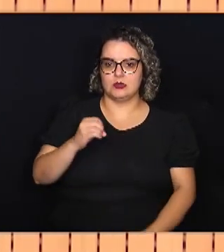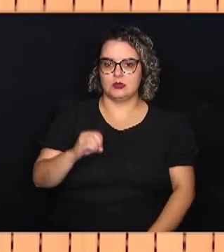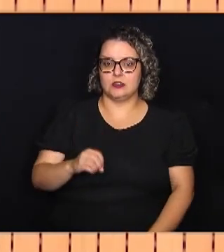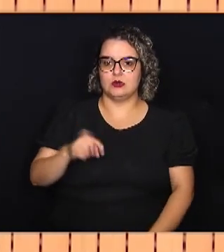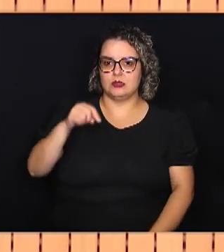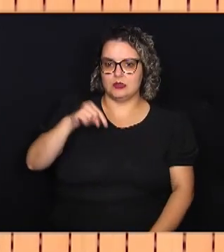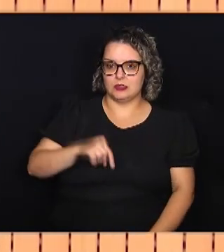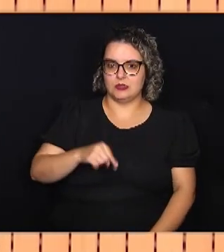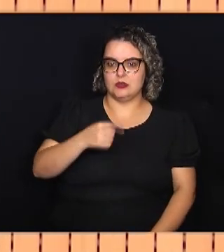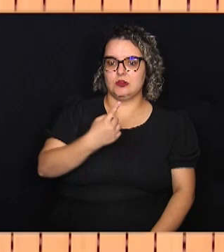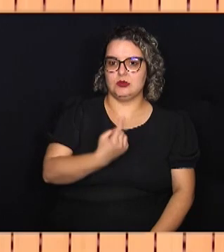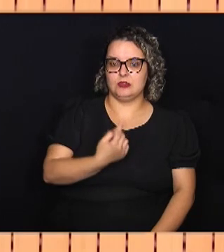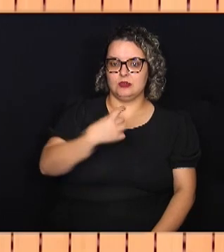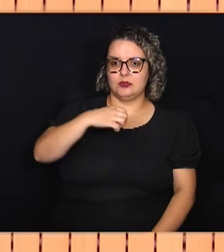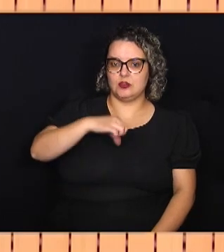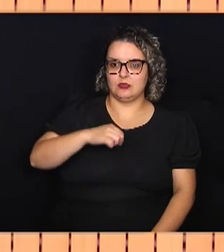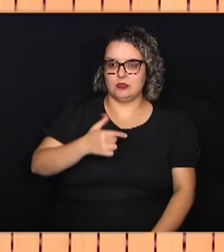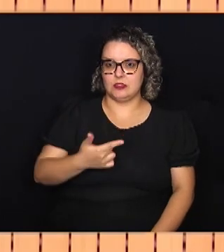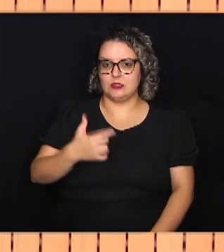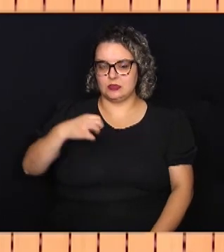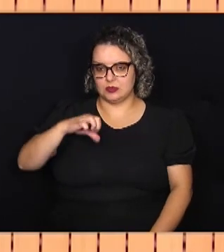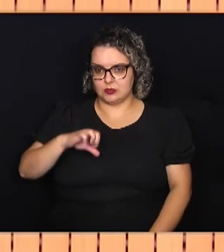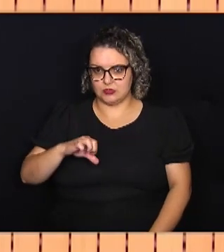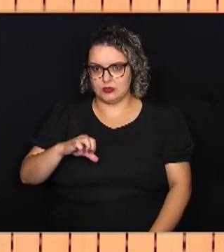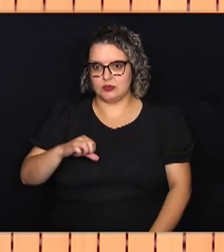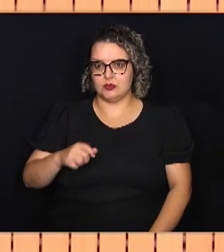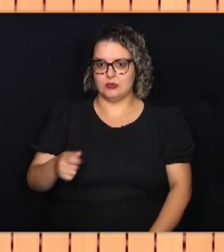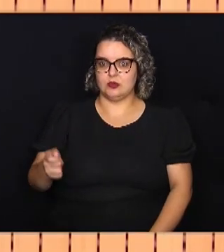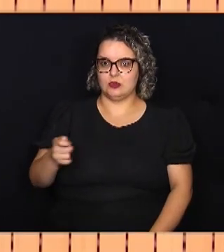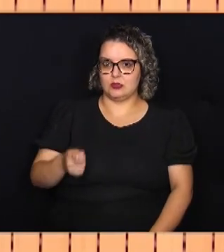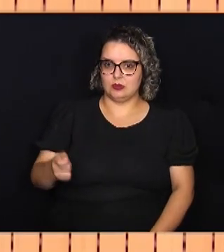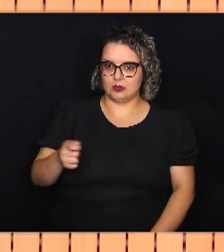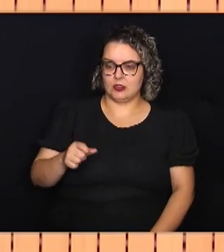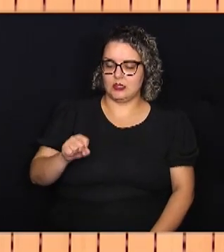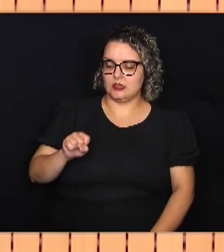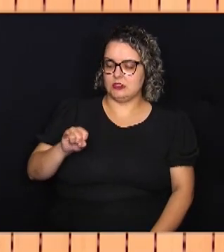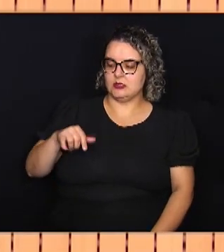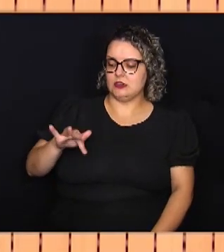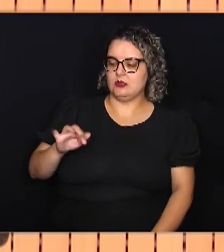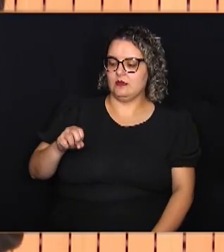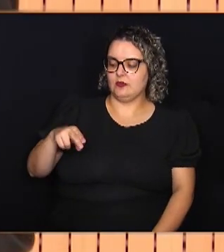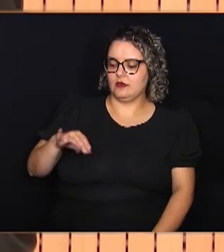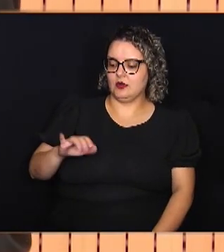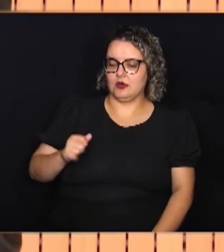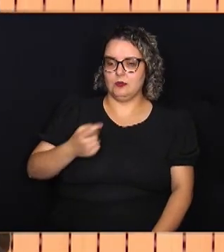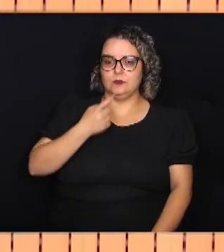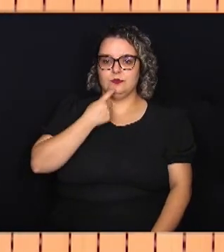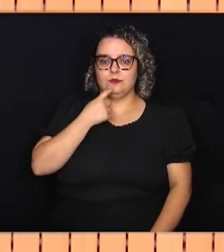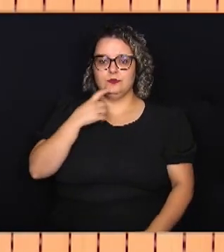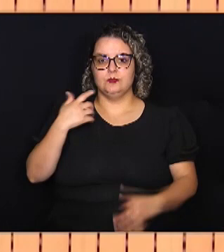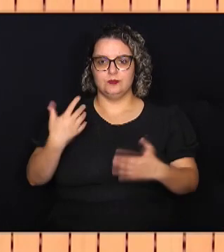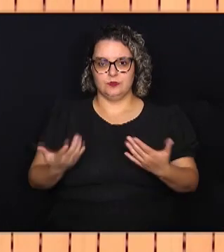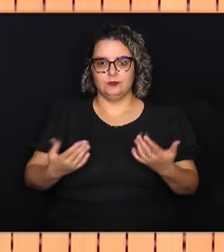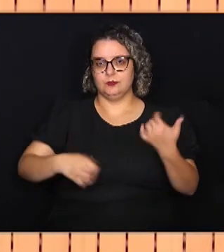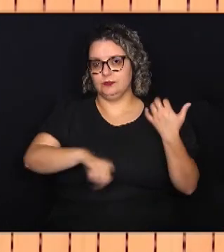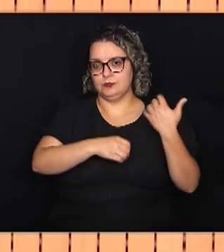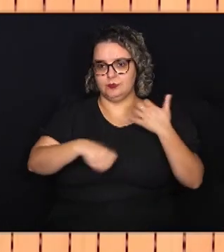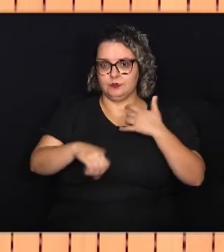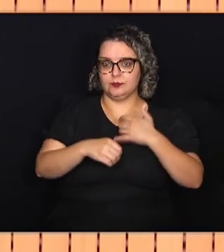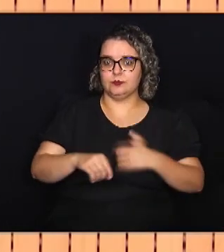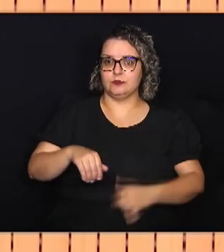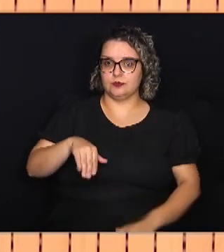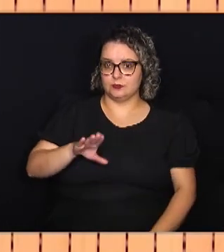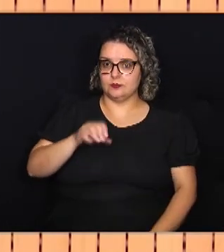ano de 1929, como Associação Sinfônica Campineira. Então, a Orquestra Sinfônica é uma das